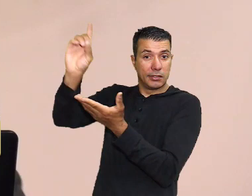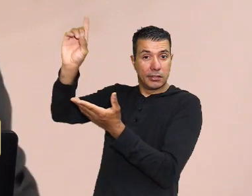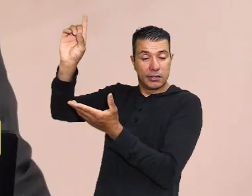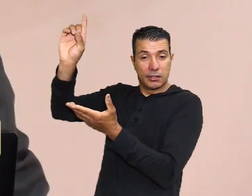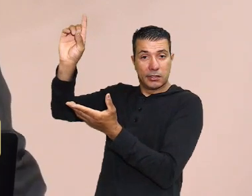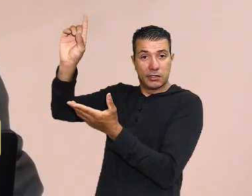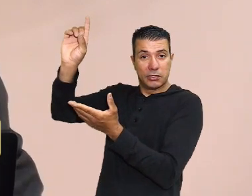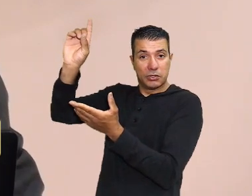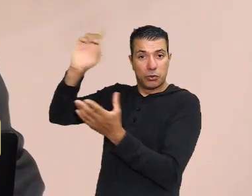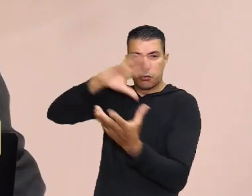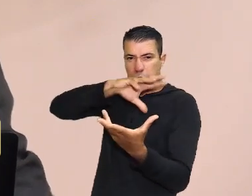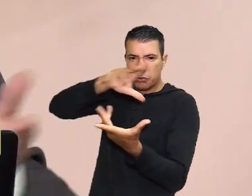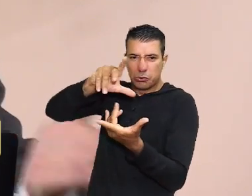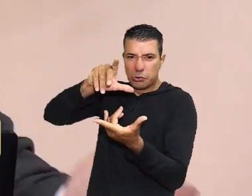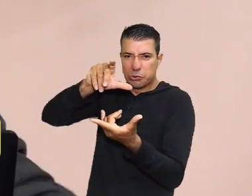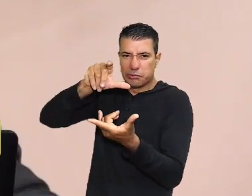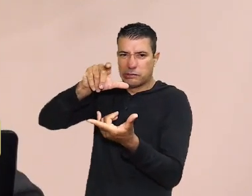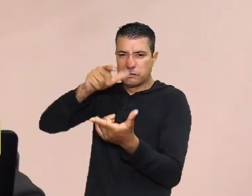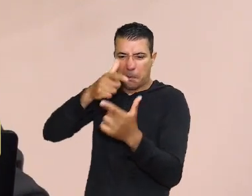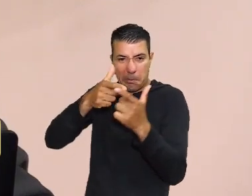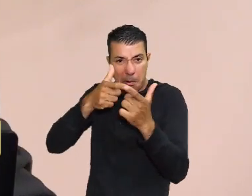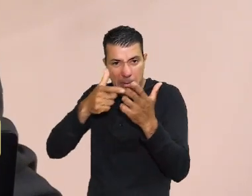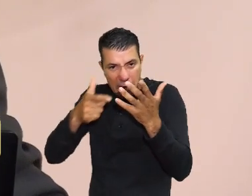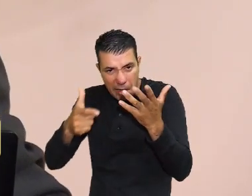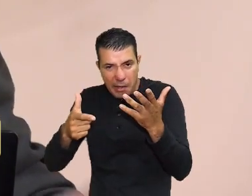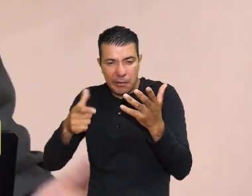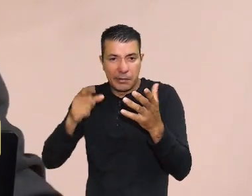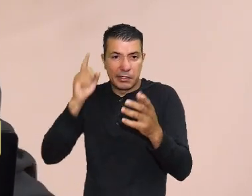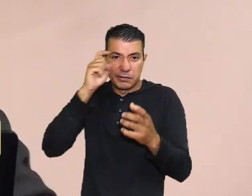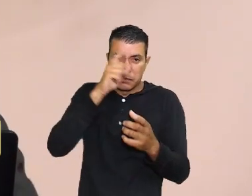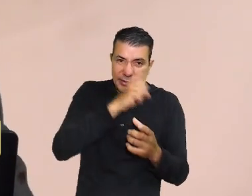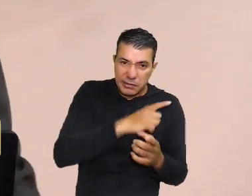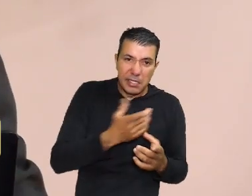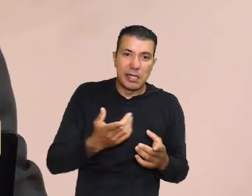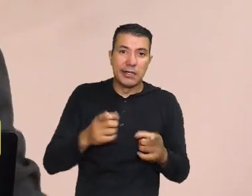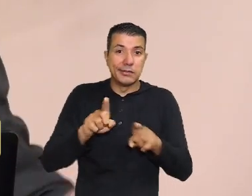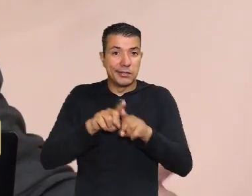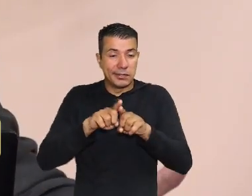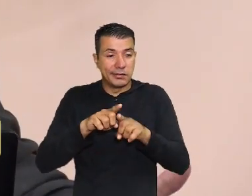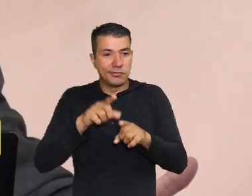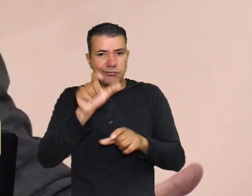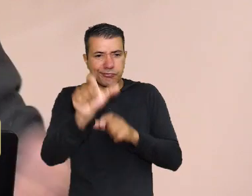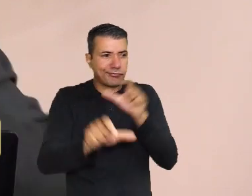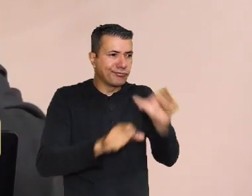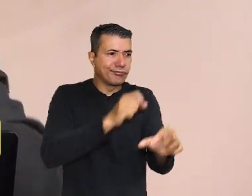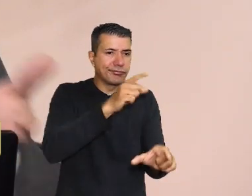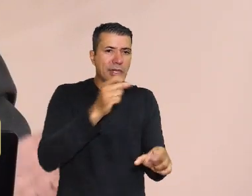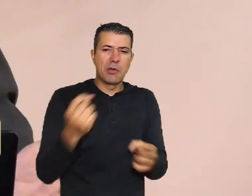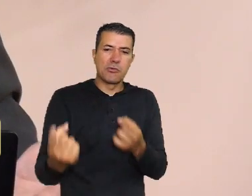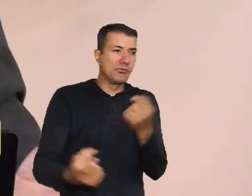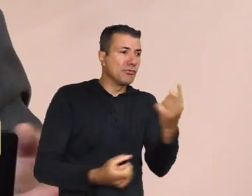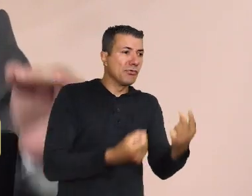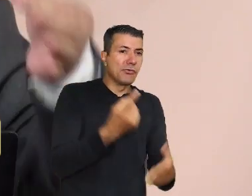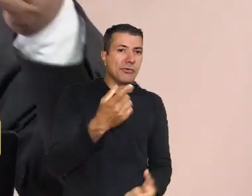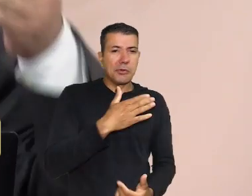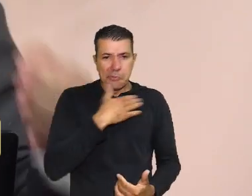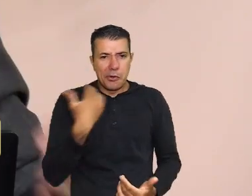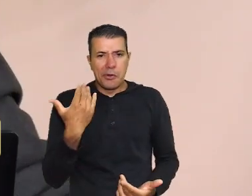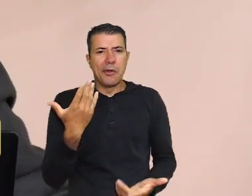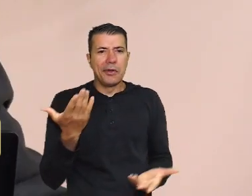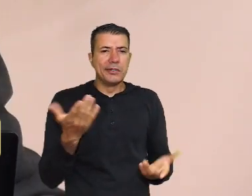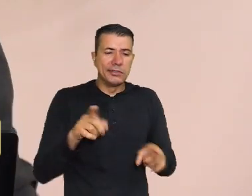tereis aflições. É possível que alguns de nós passaremos pela morte. Eu disse, nesse quesito, a morte